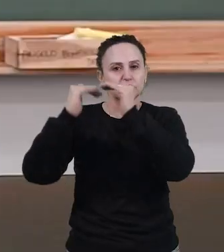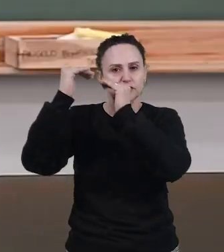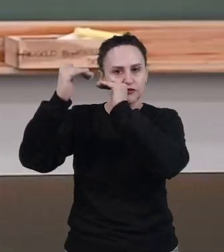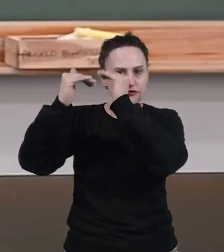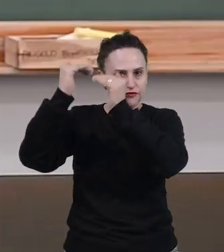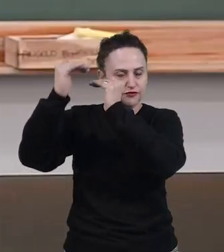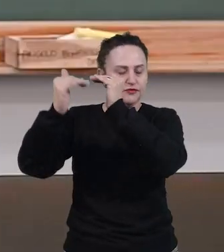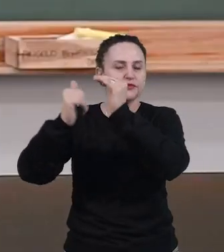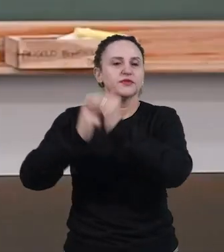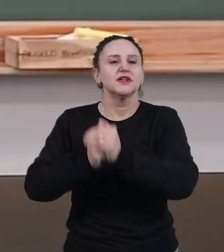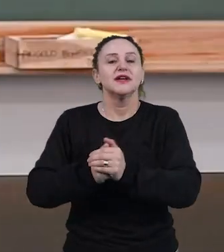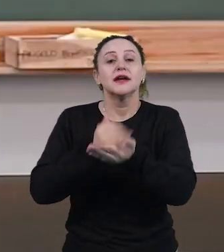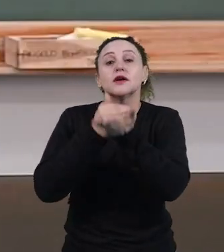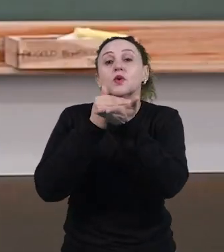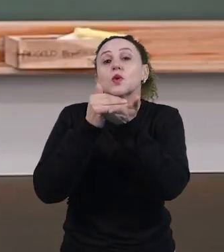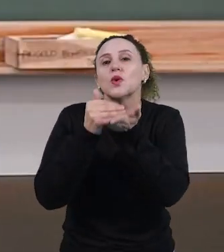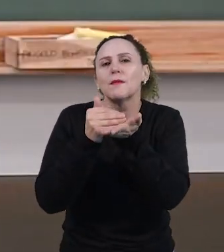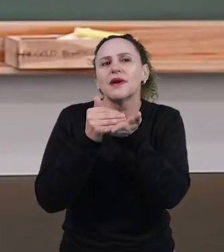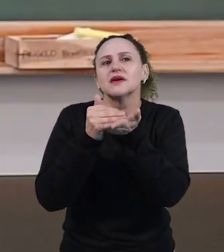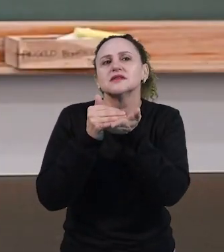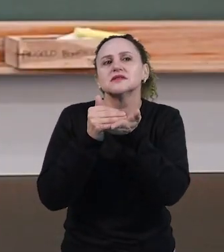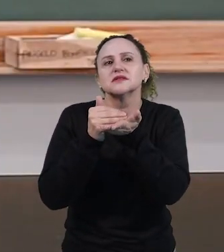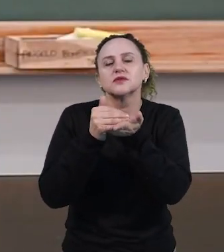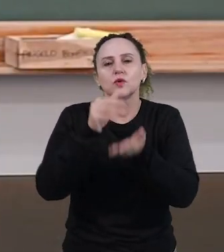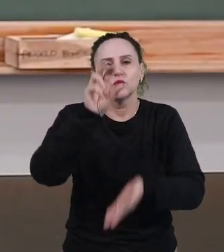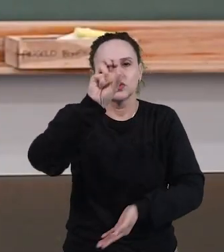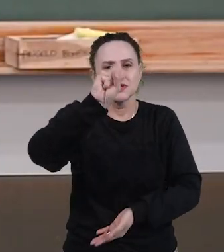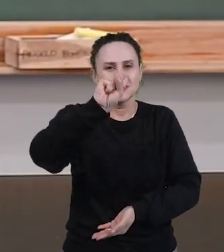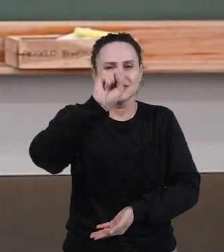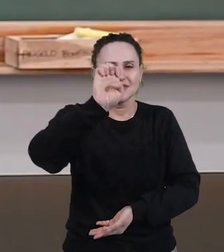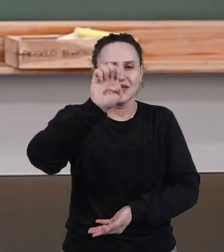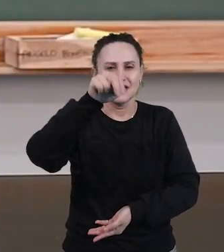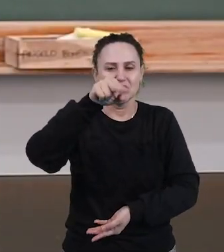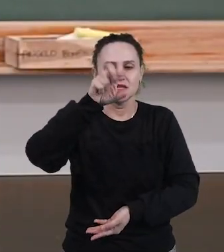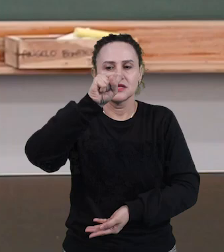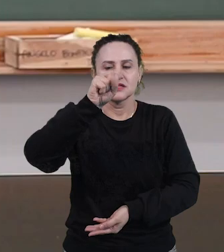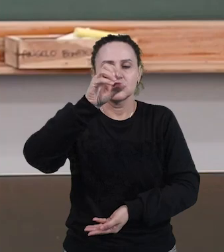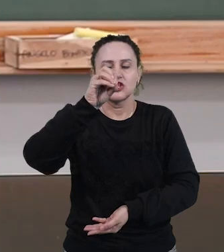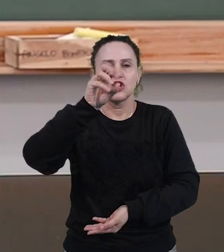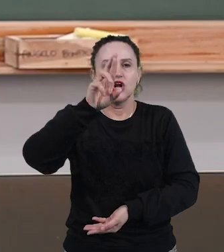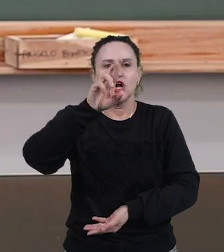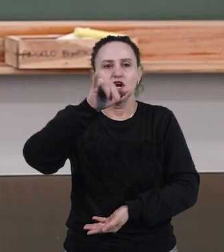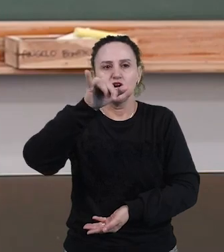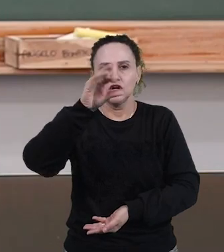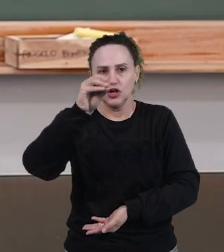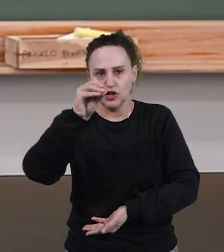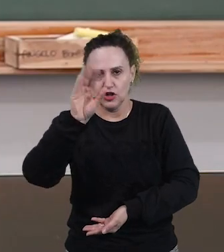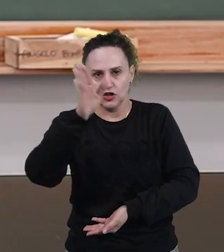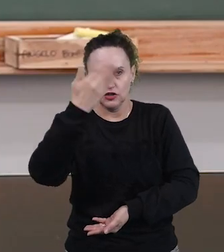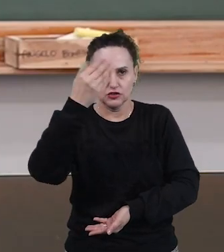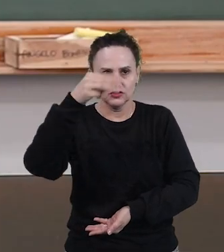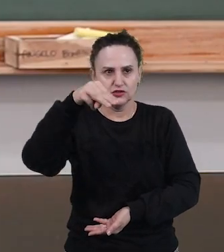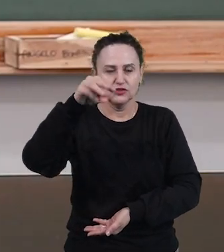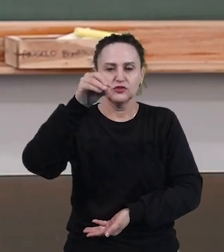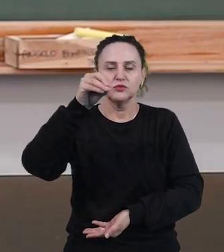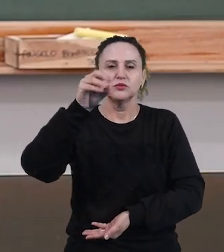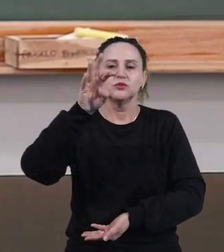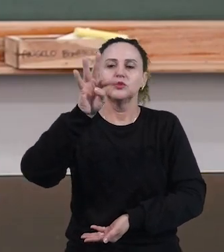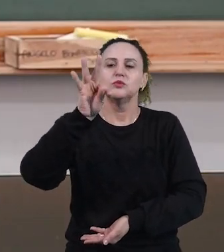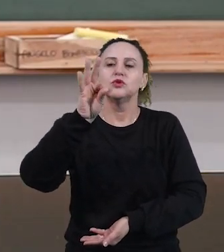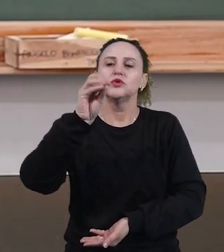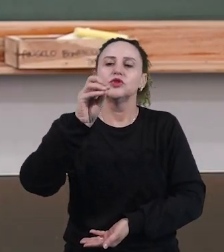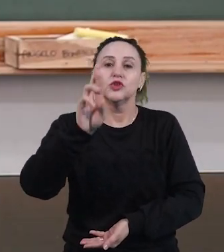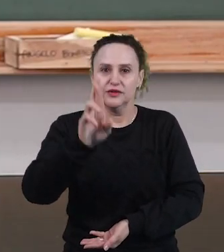começa com um período que é o sensório motor. E aí a gente vai lembrar dos nossos bebês, né?